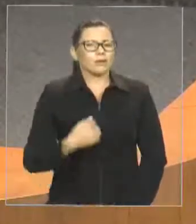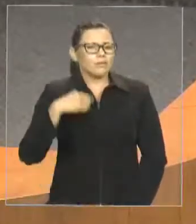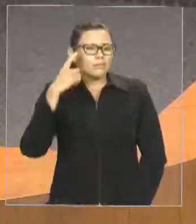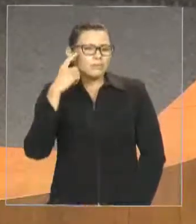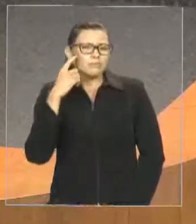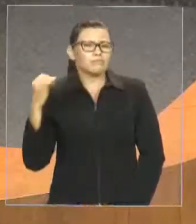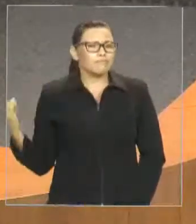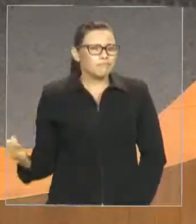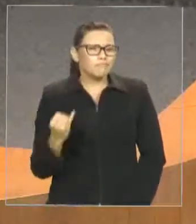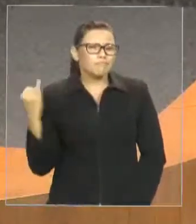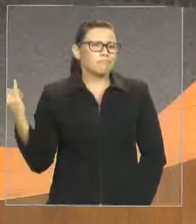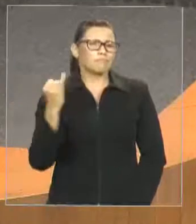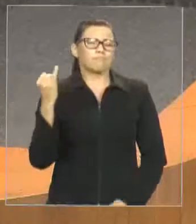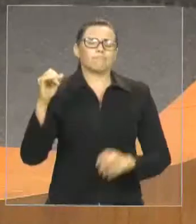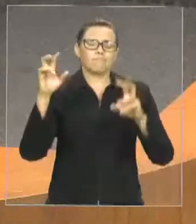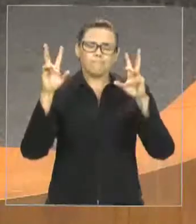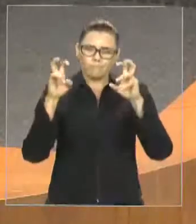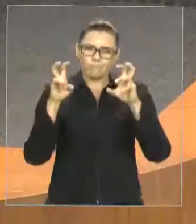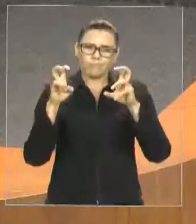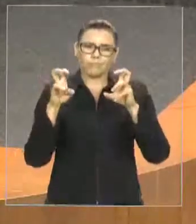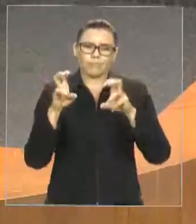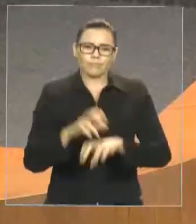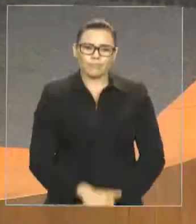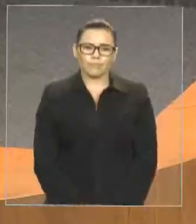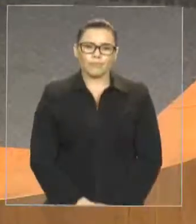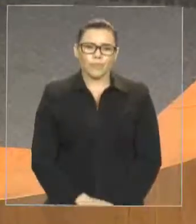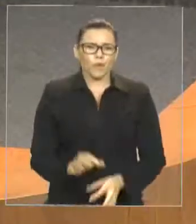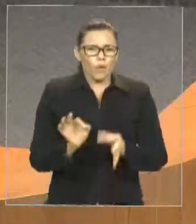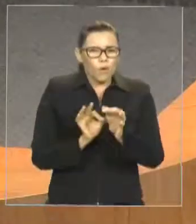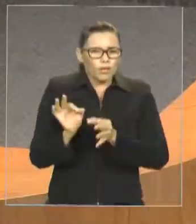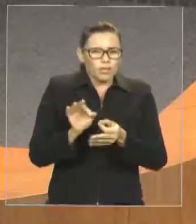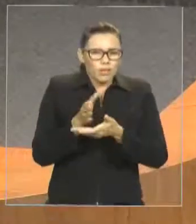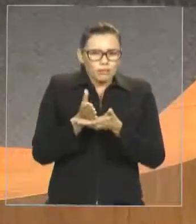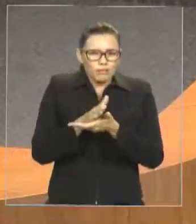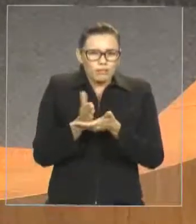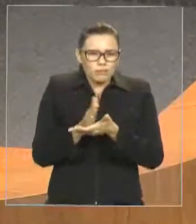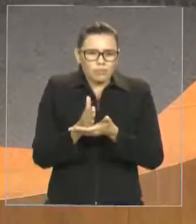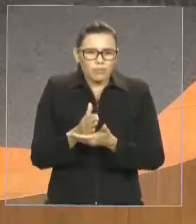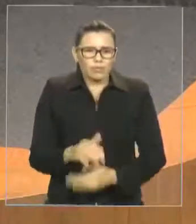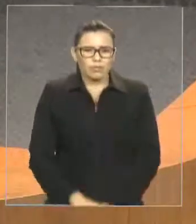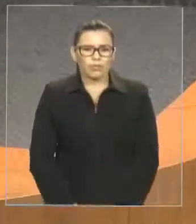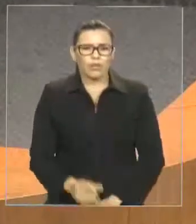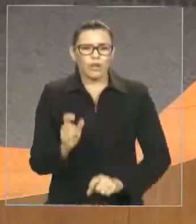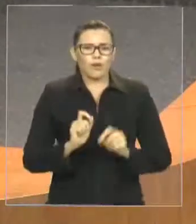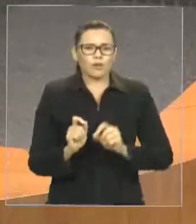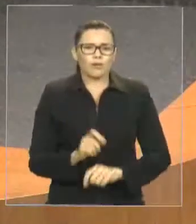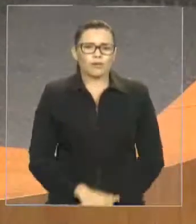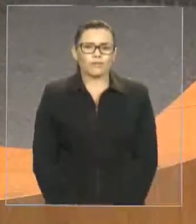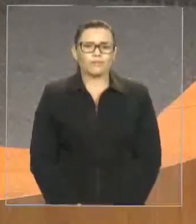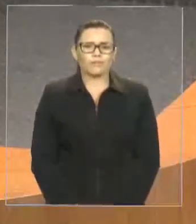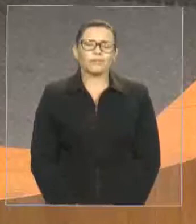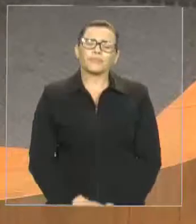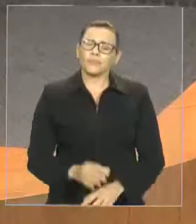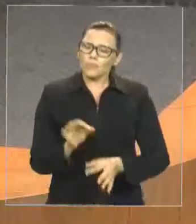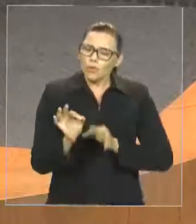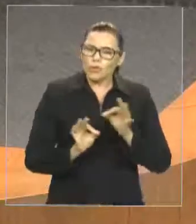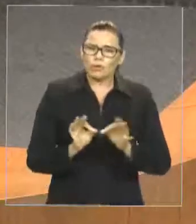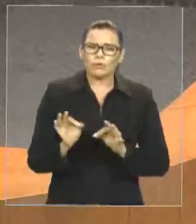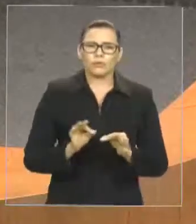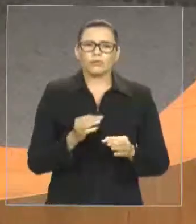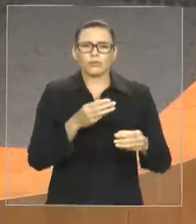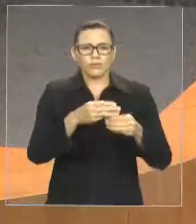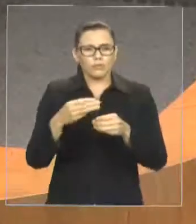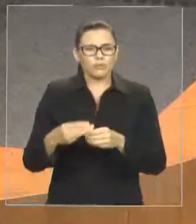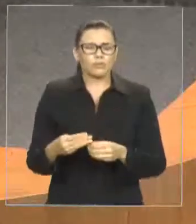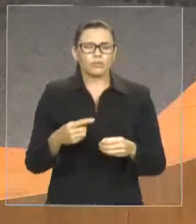Já disse e repito, organizar os limites significa facilitar a organização dos municípios, o planejamento